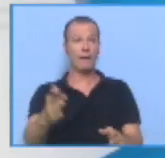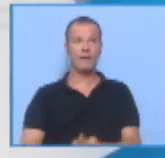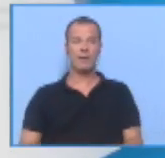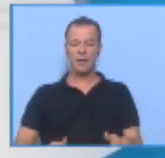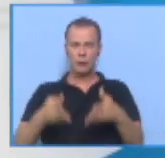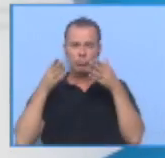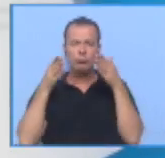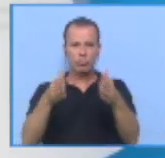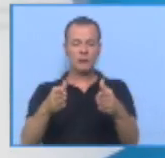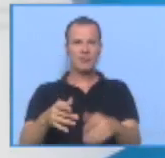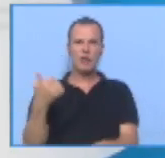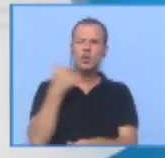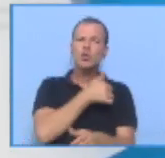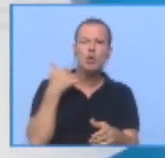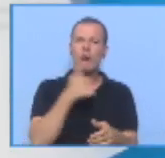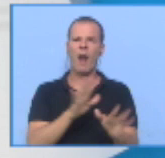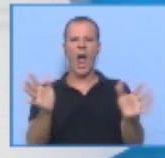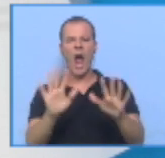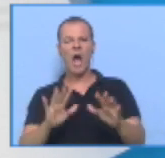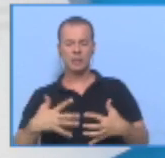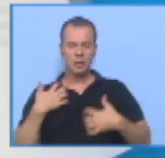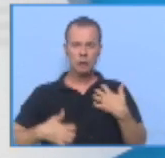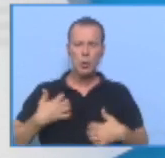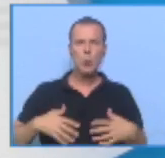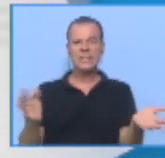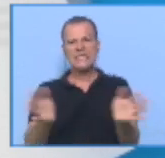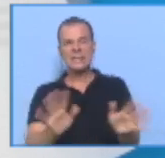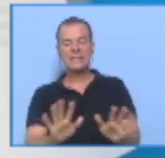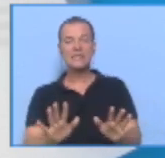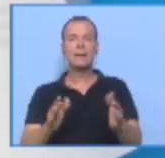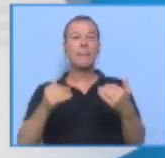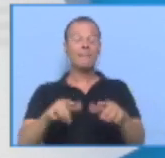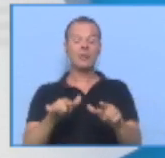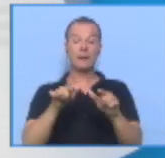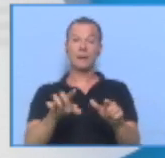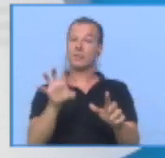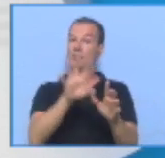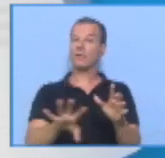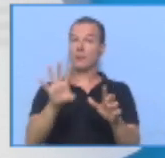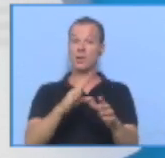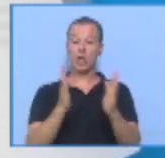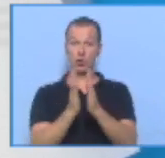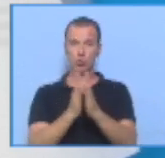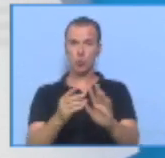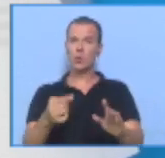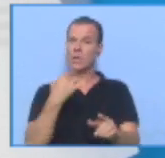sofrimento pelo sofrimento, na angústia pela angústia, mas esta imagem de Jesus que tinha muito bem